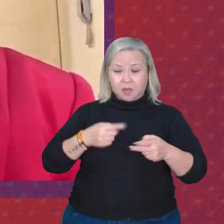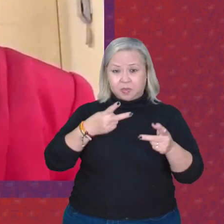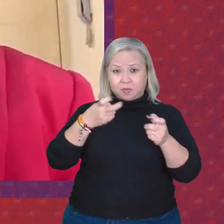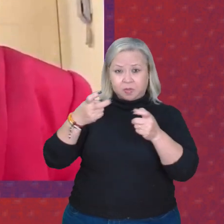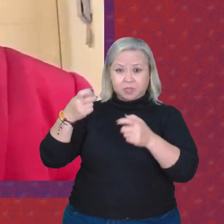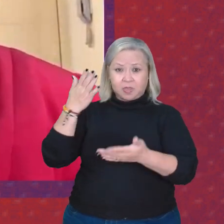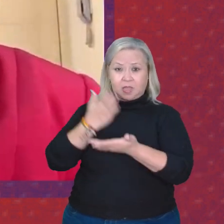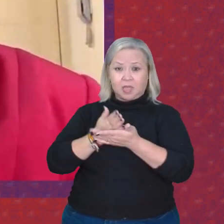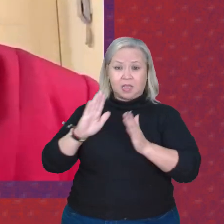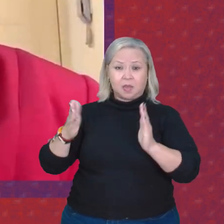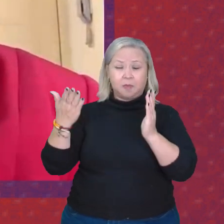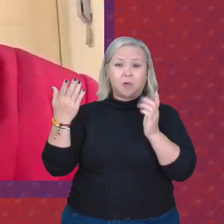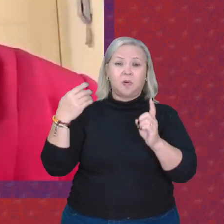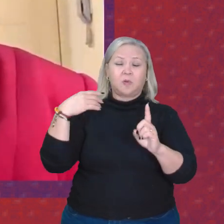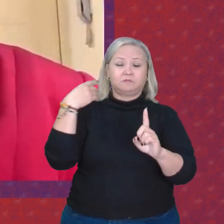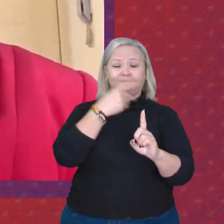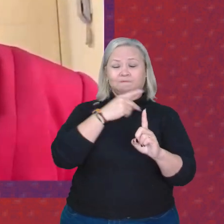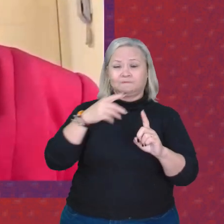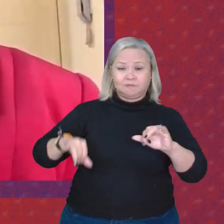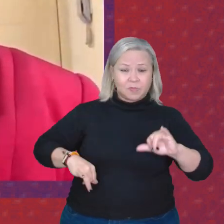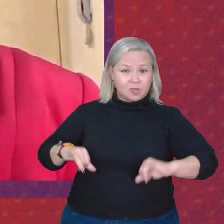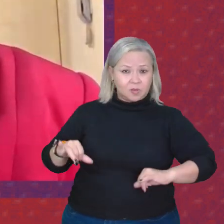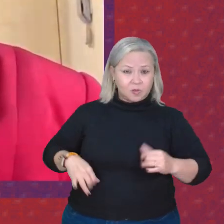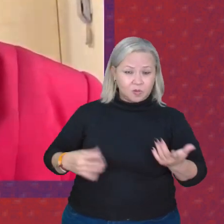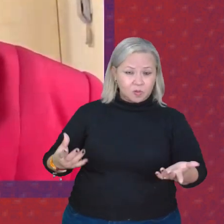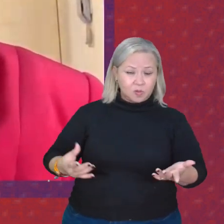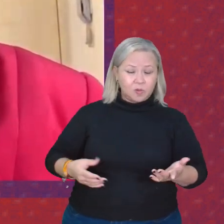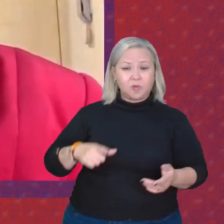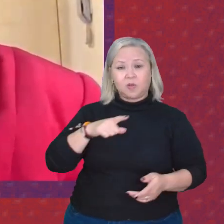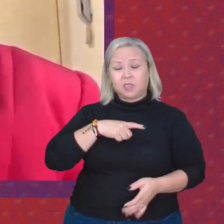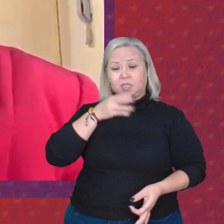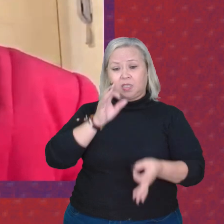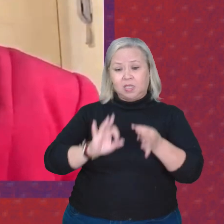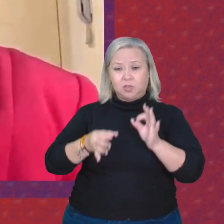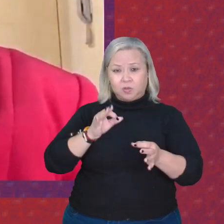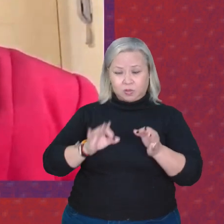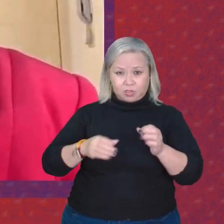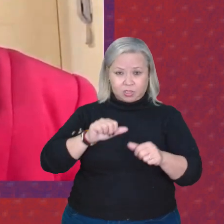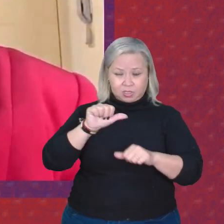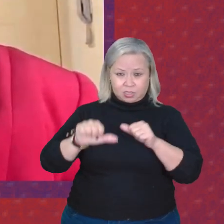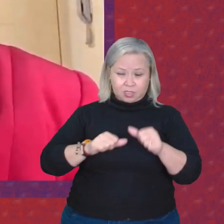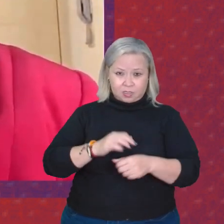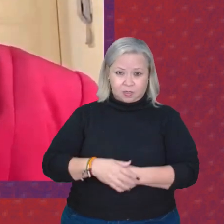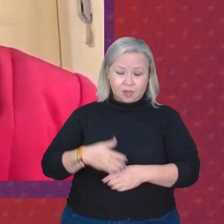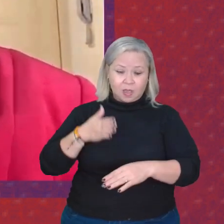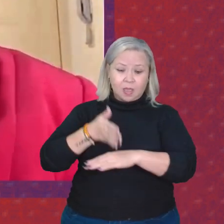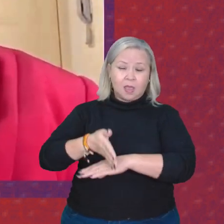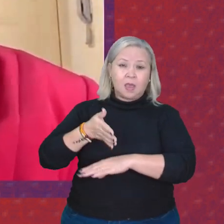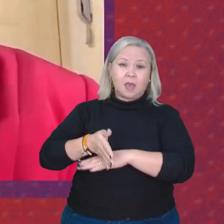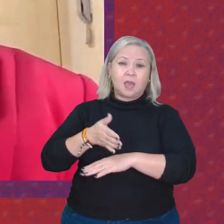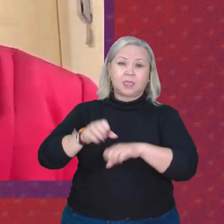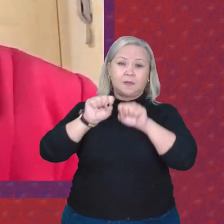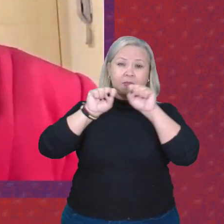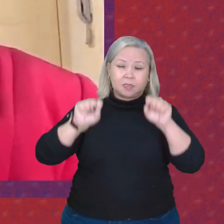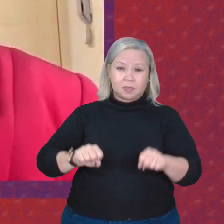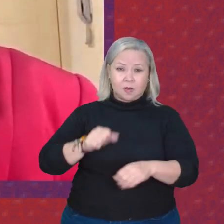combater a tortura e promover medidas, né, de justiça de transição, a interdição sistemática da participação e do